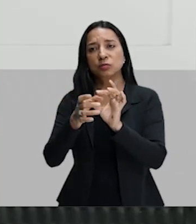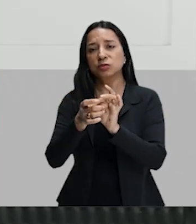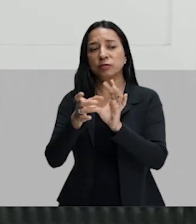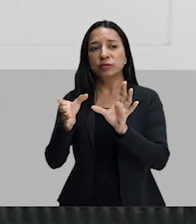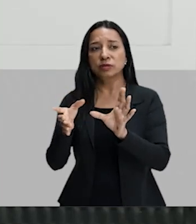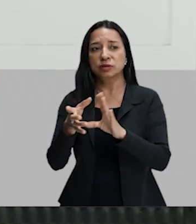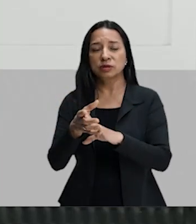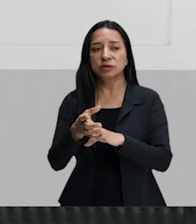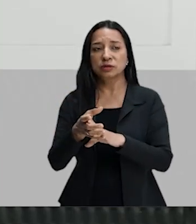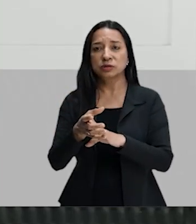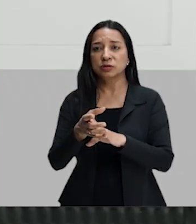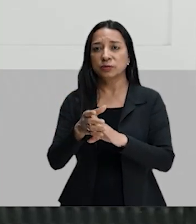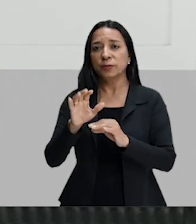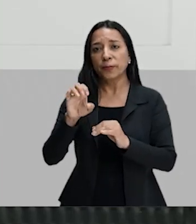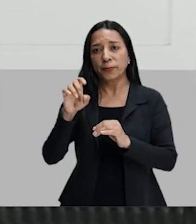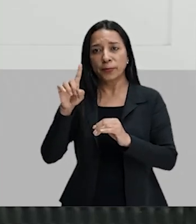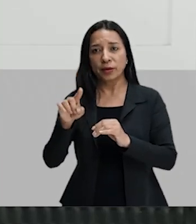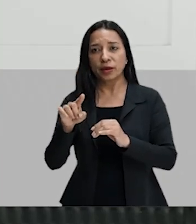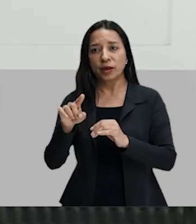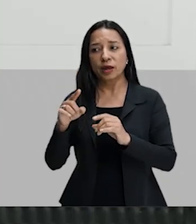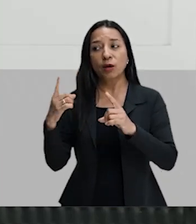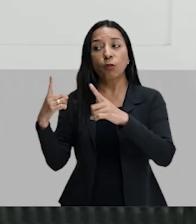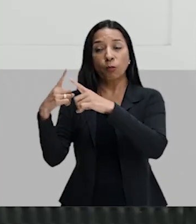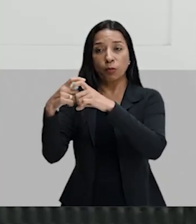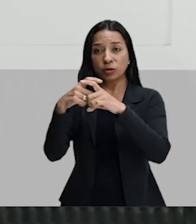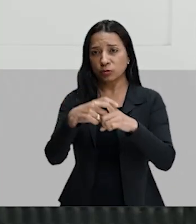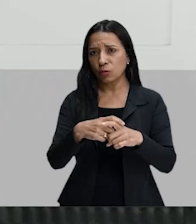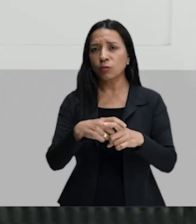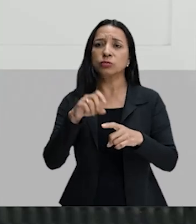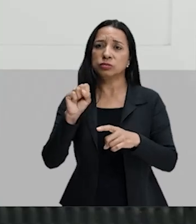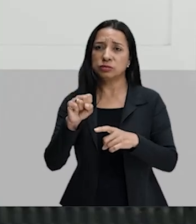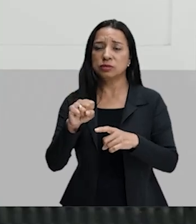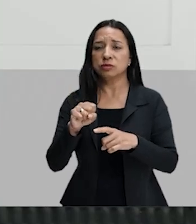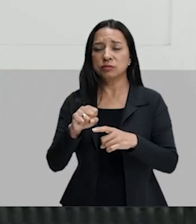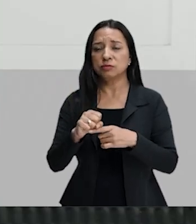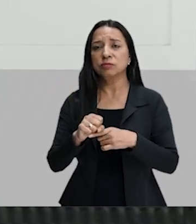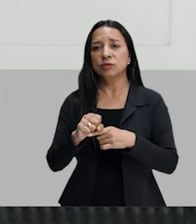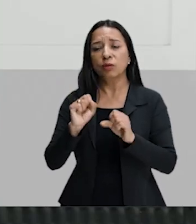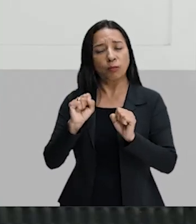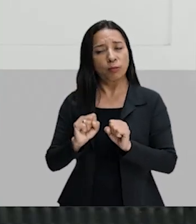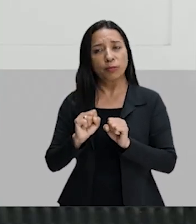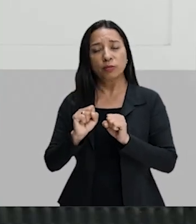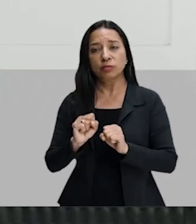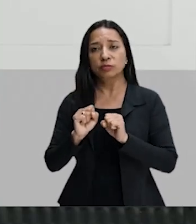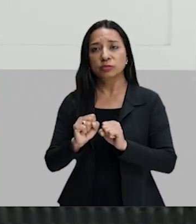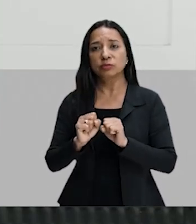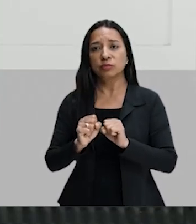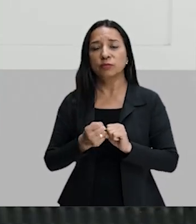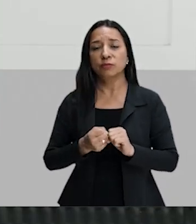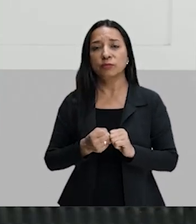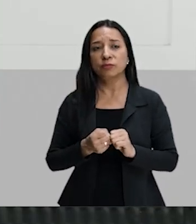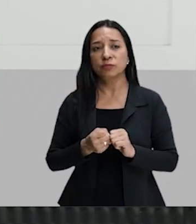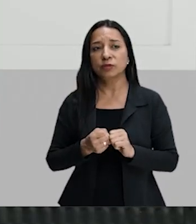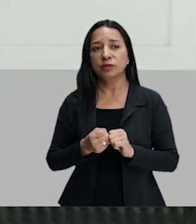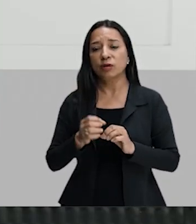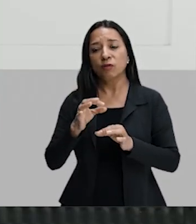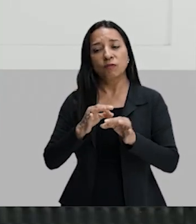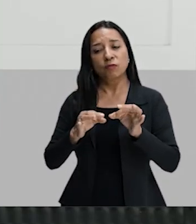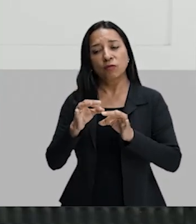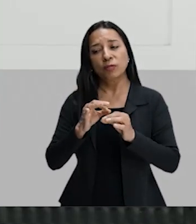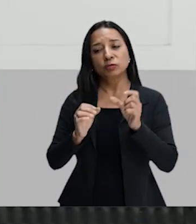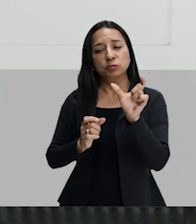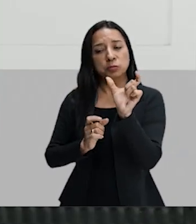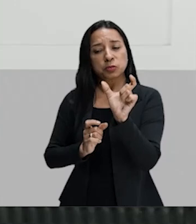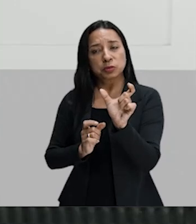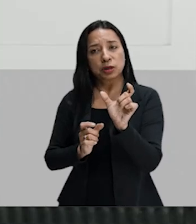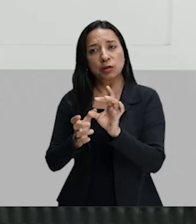é considerado um polinômio? É sim, turminha. Tá? A gente pode considerar um polinômio formado só pelo termo